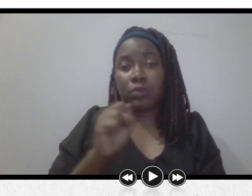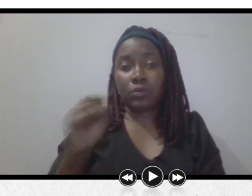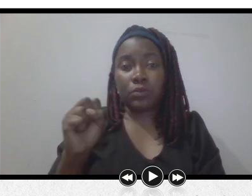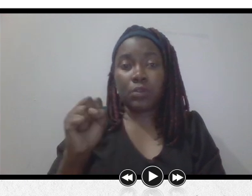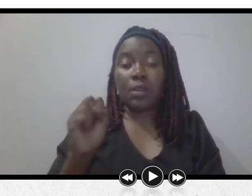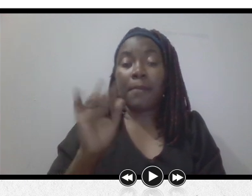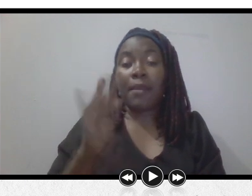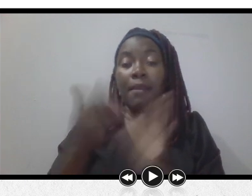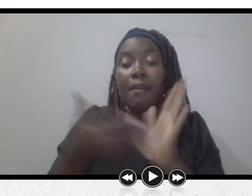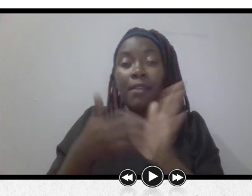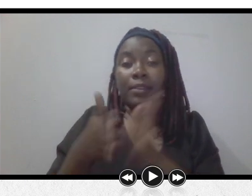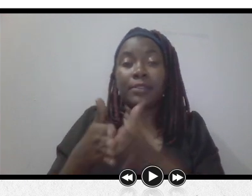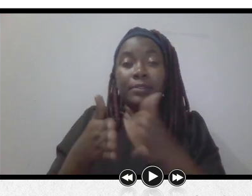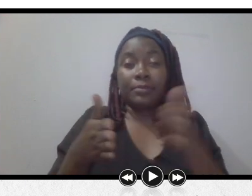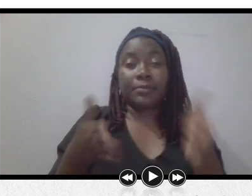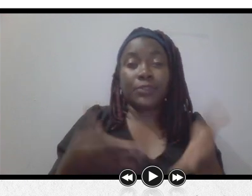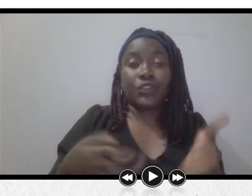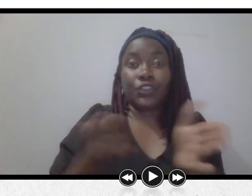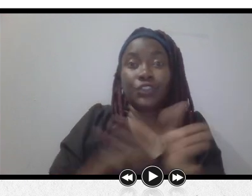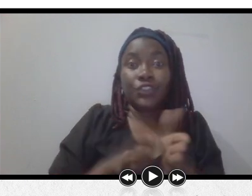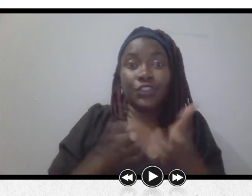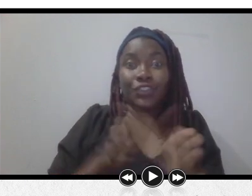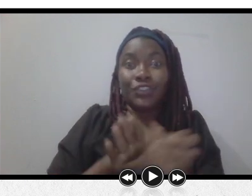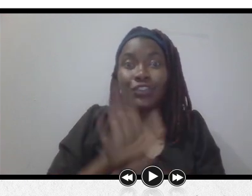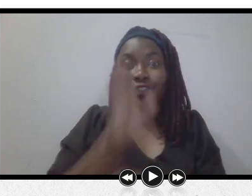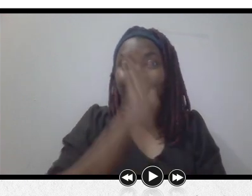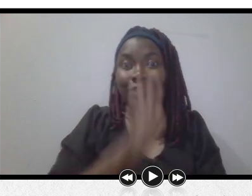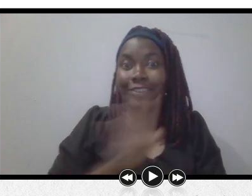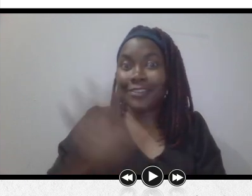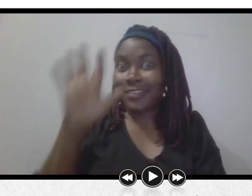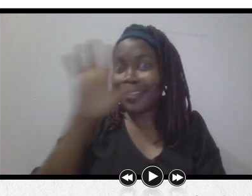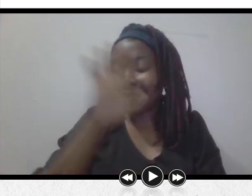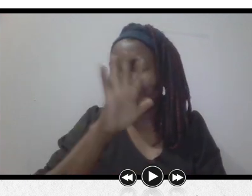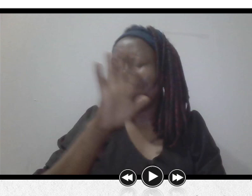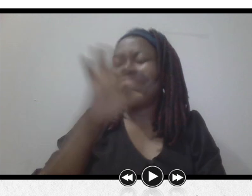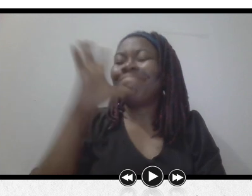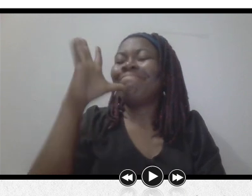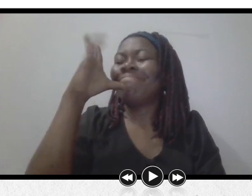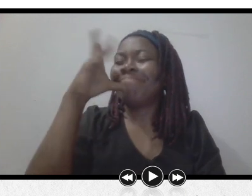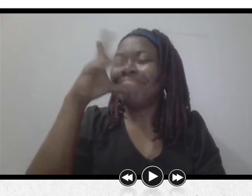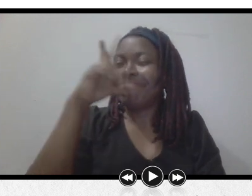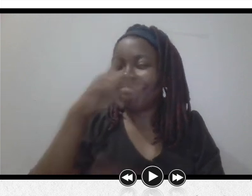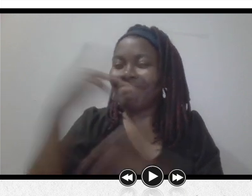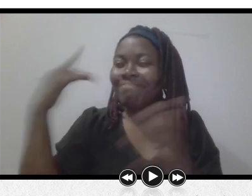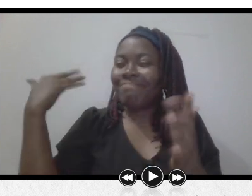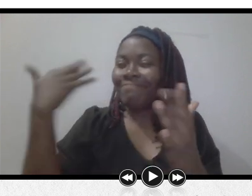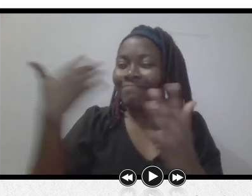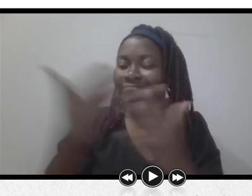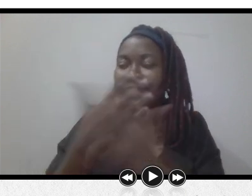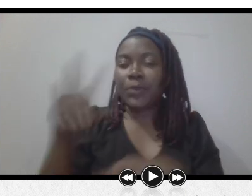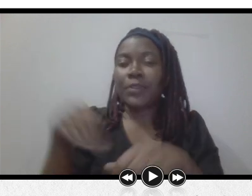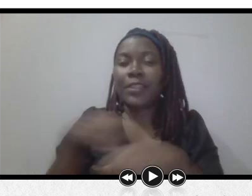Porém, essa tramitação para que nós chegássemos a essa diretriz nacional, né, teve um longo caminho legislativo. E aí eu trago no